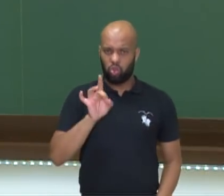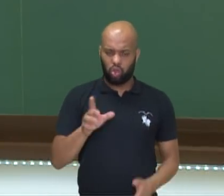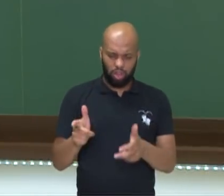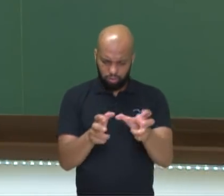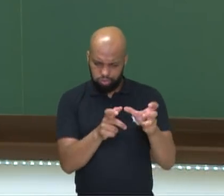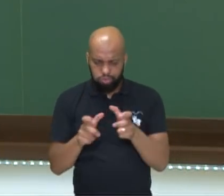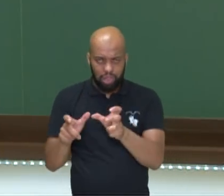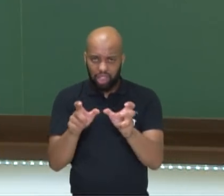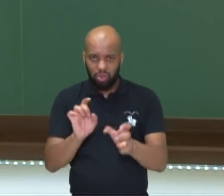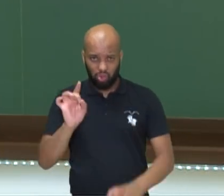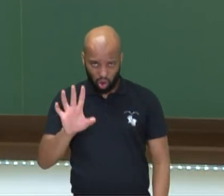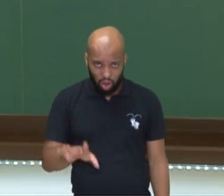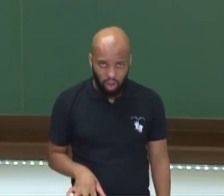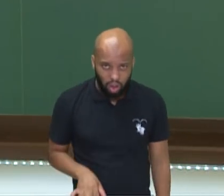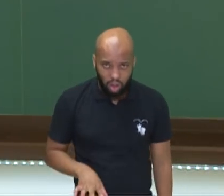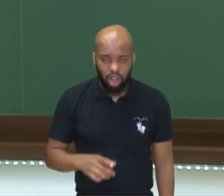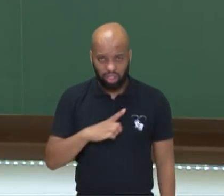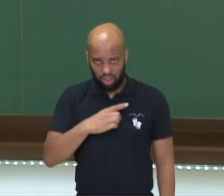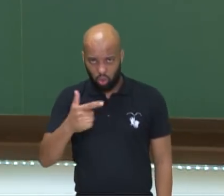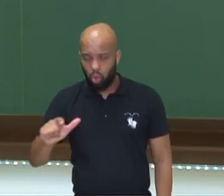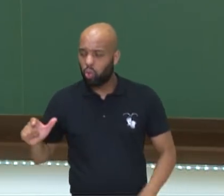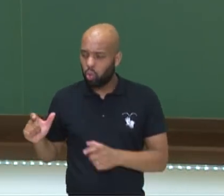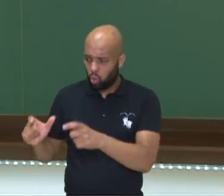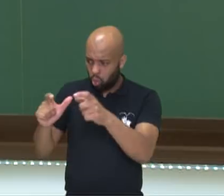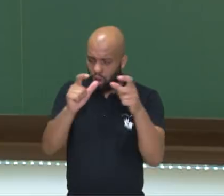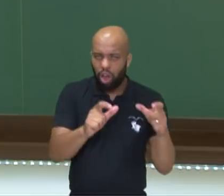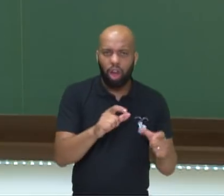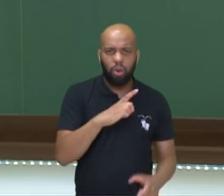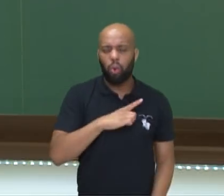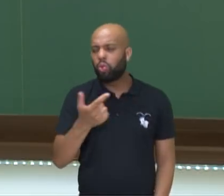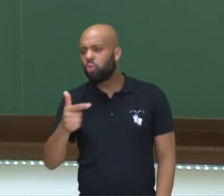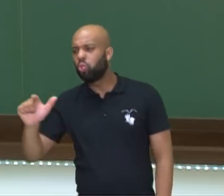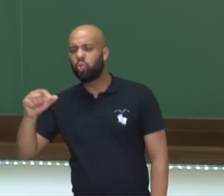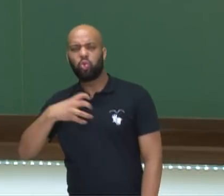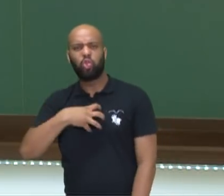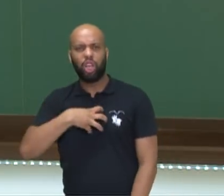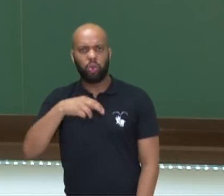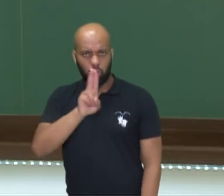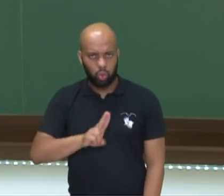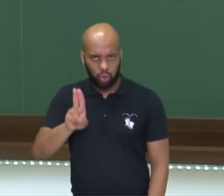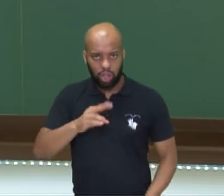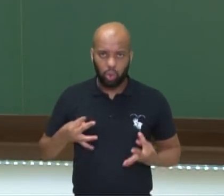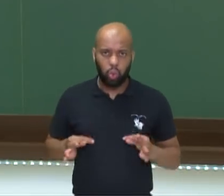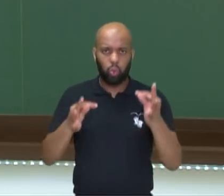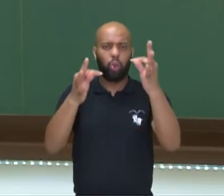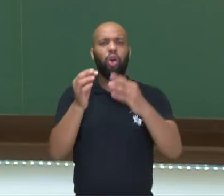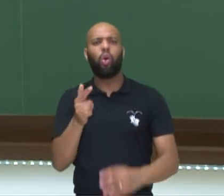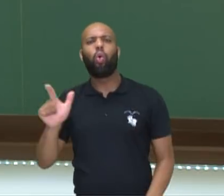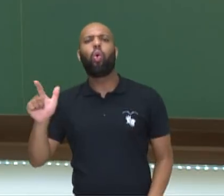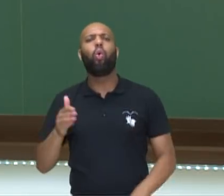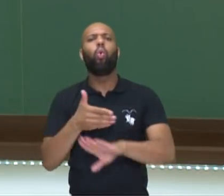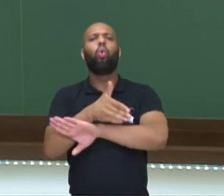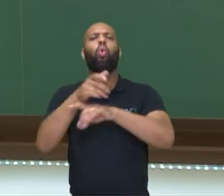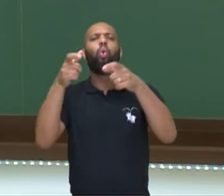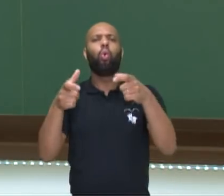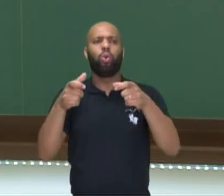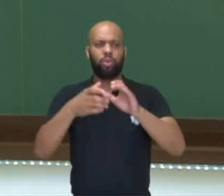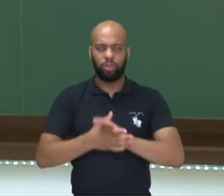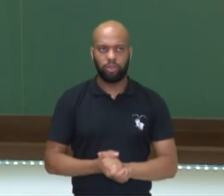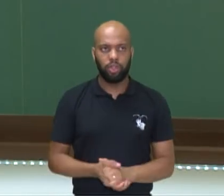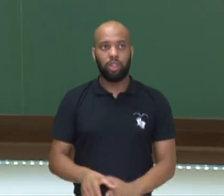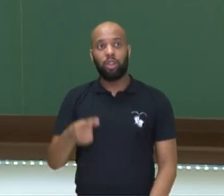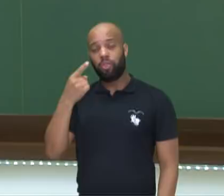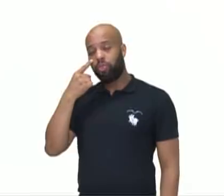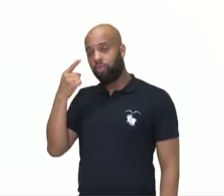realidade virtual? Ou será que em outros lugares, né, essa tecnologia já vem sendo usada? Então,